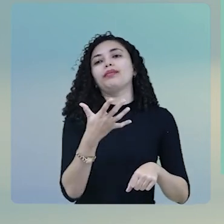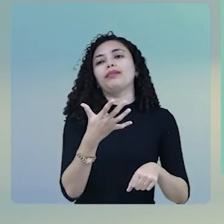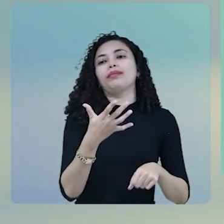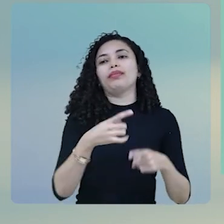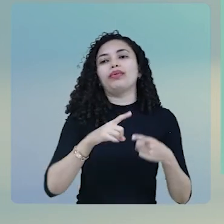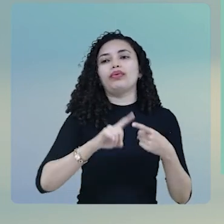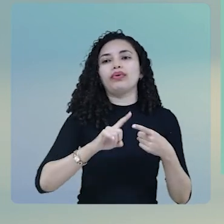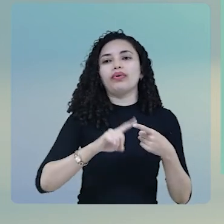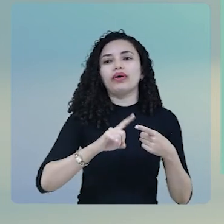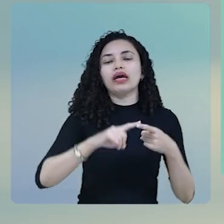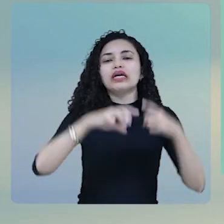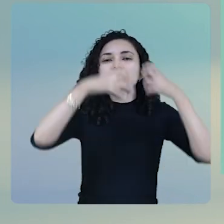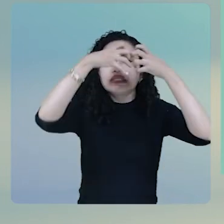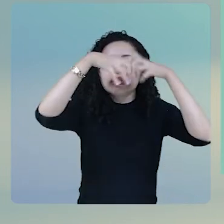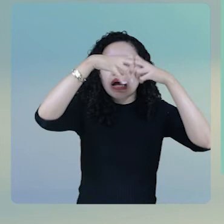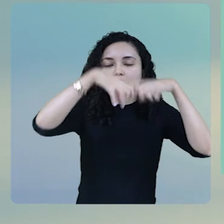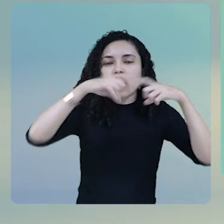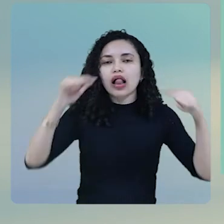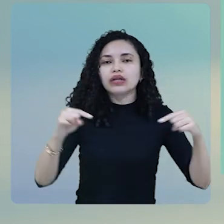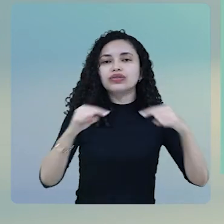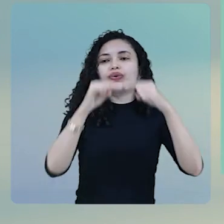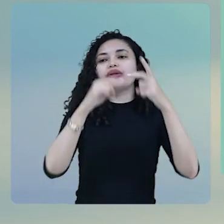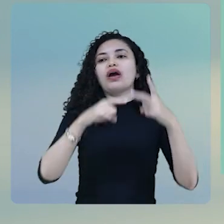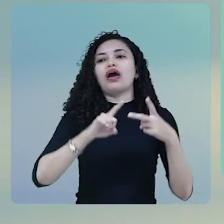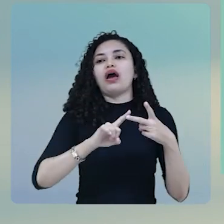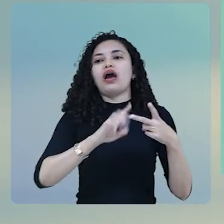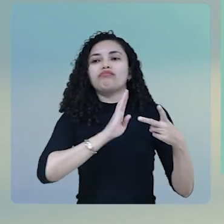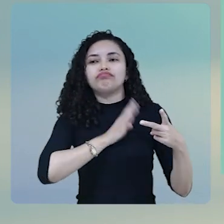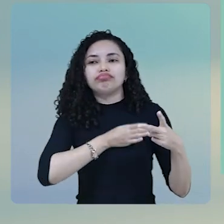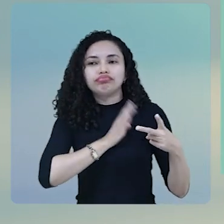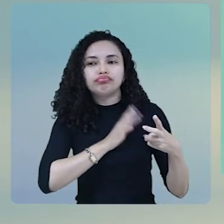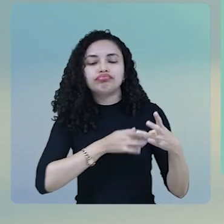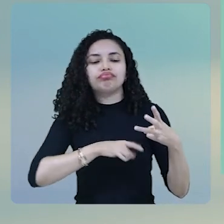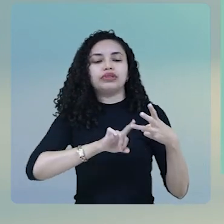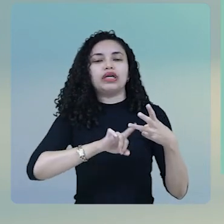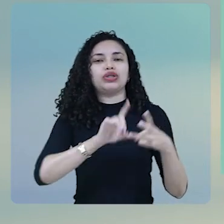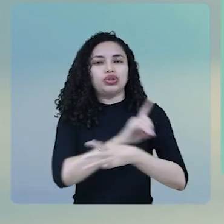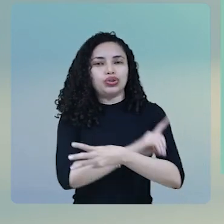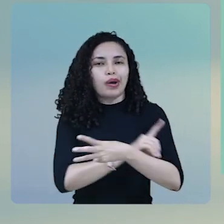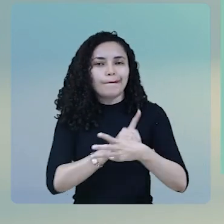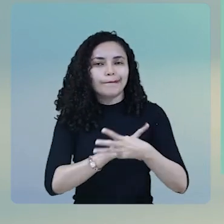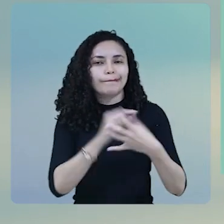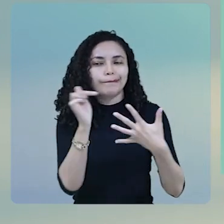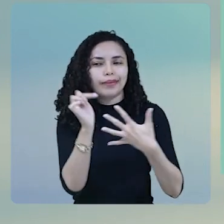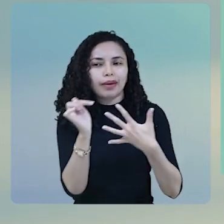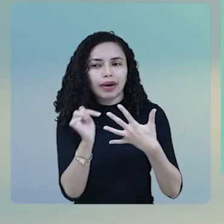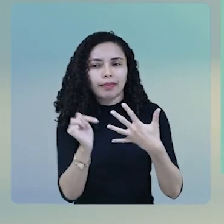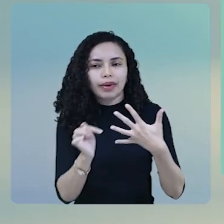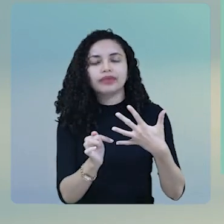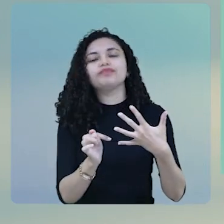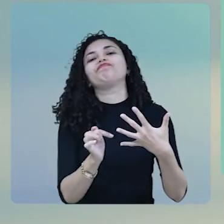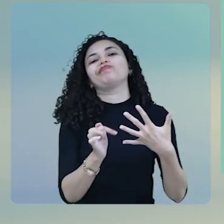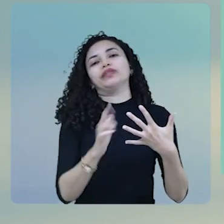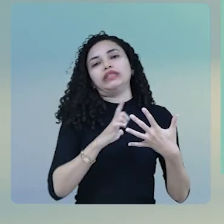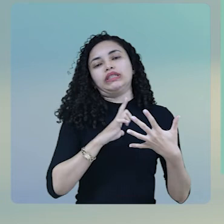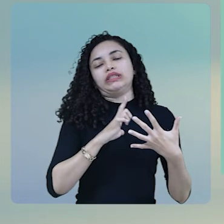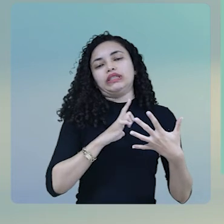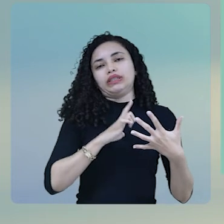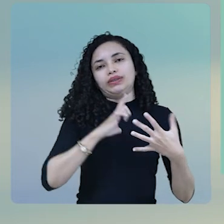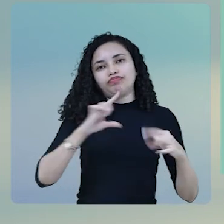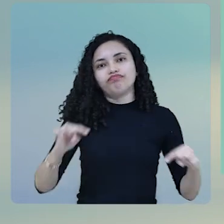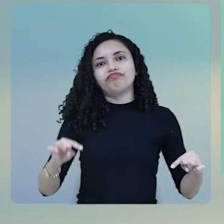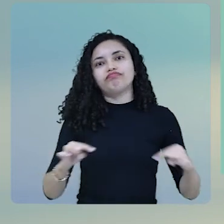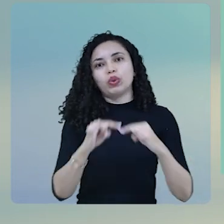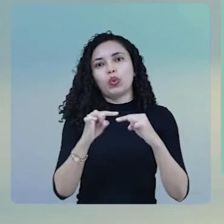que englobam as cerebrovasculares, doenças cardiovasculares, diabetes mellitus, doenças crônicas